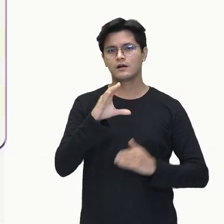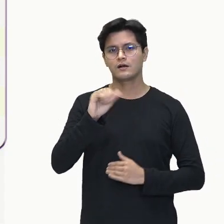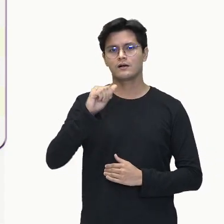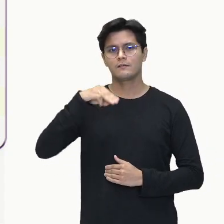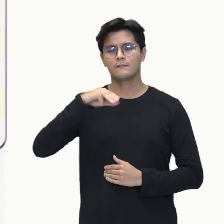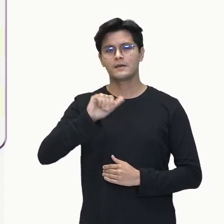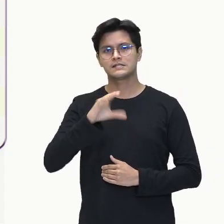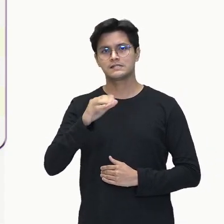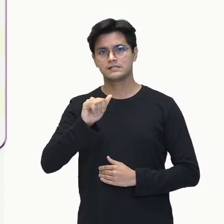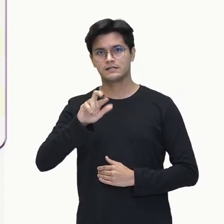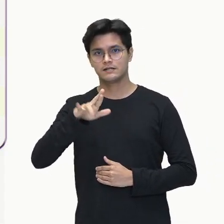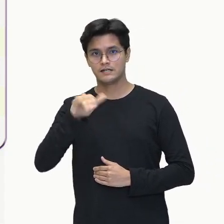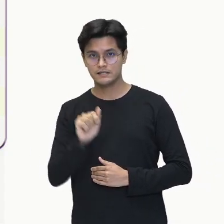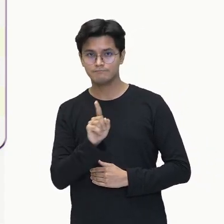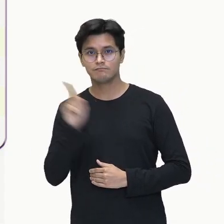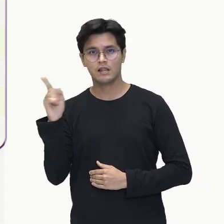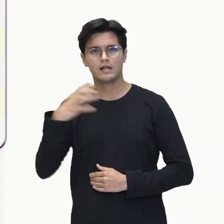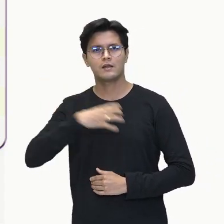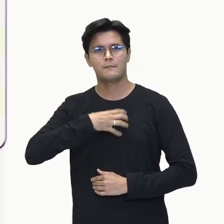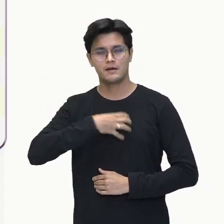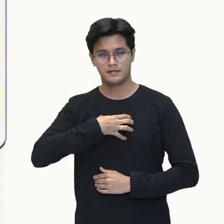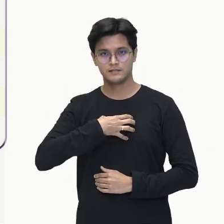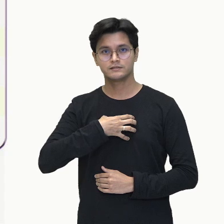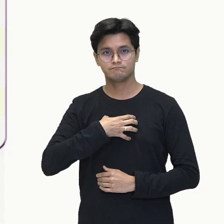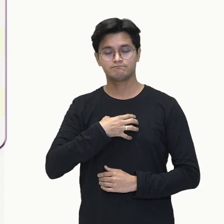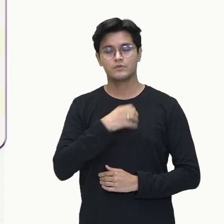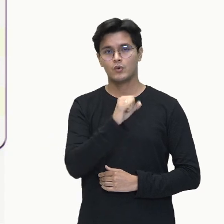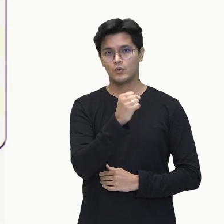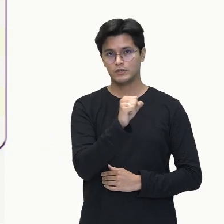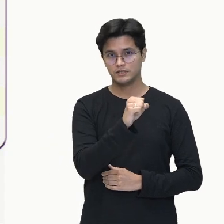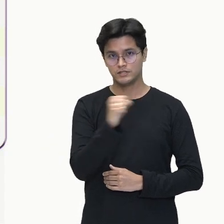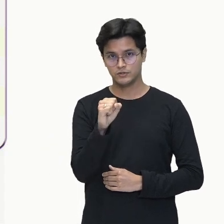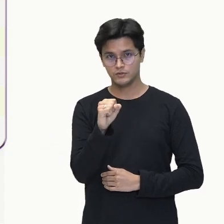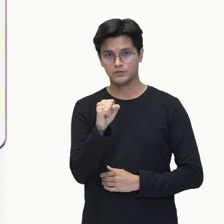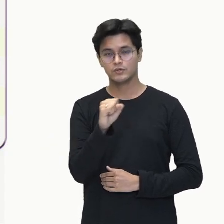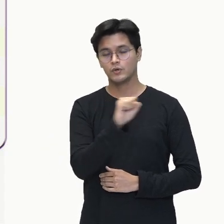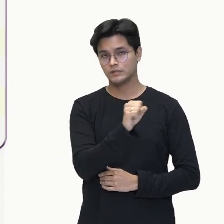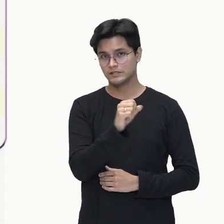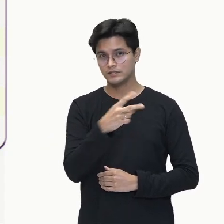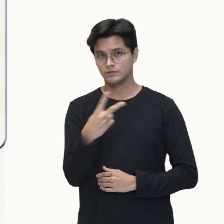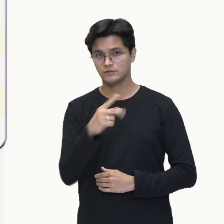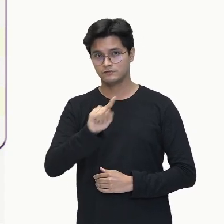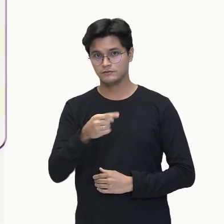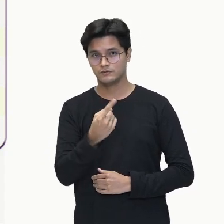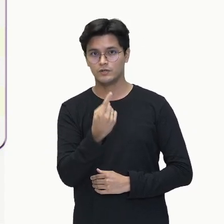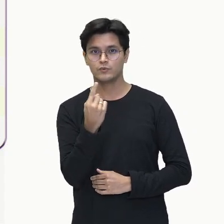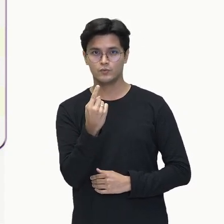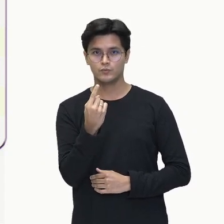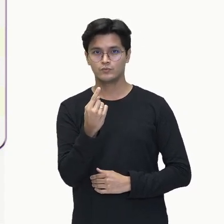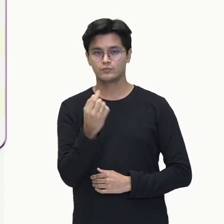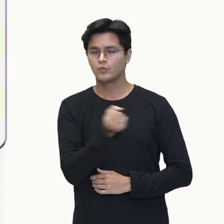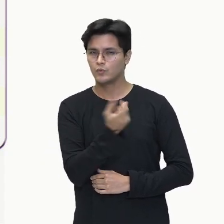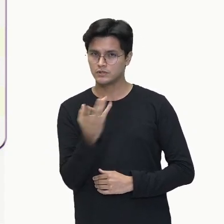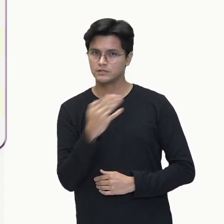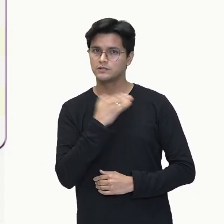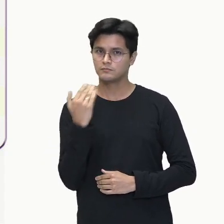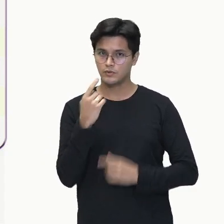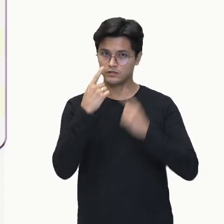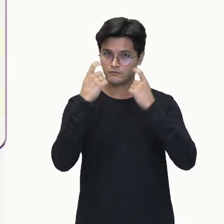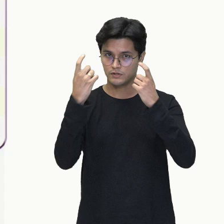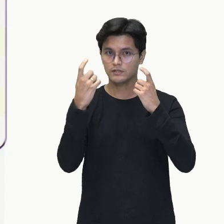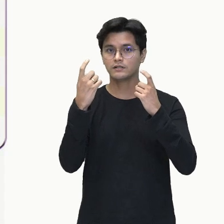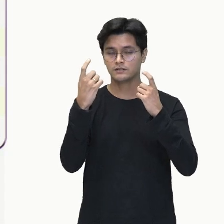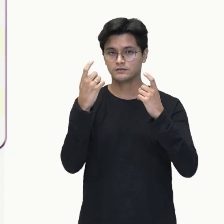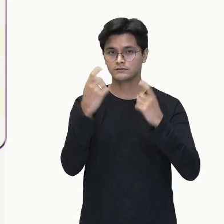Bahia. Então, de 82,1 mortes, né, violentas intencionais